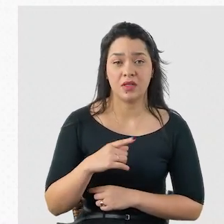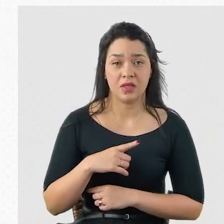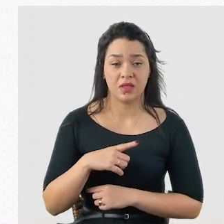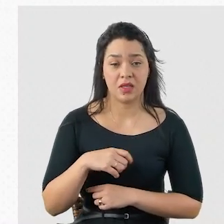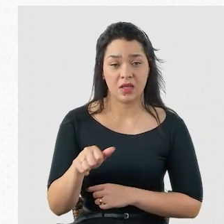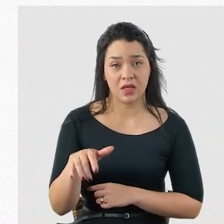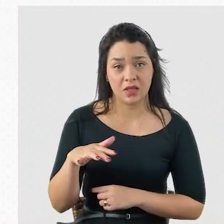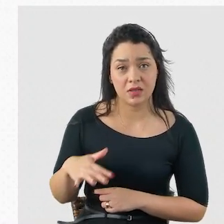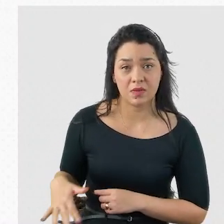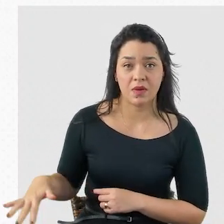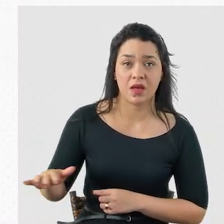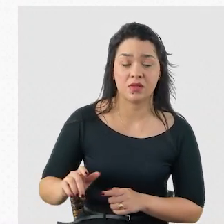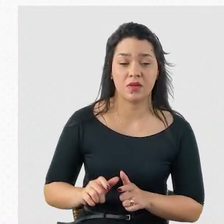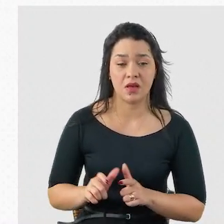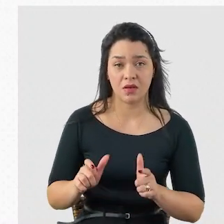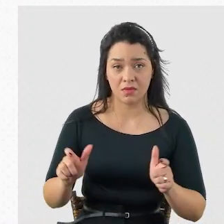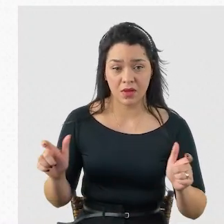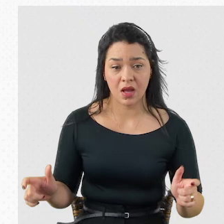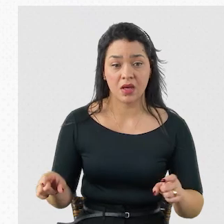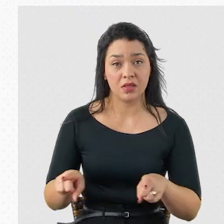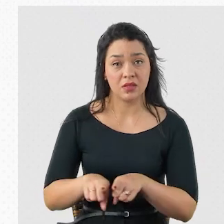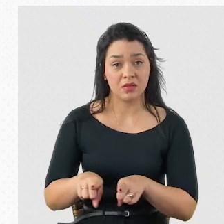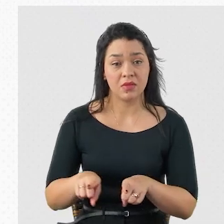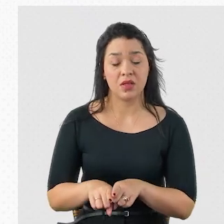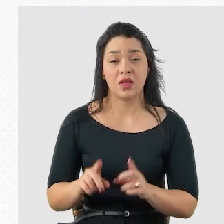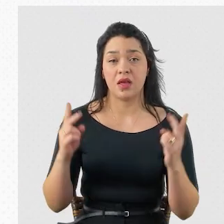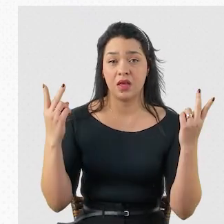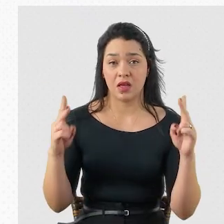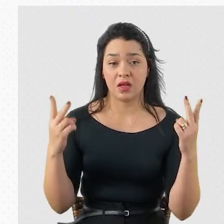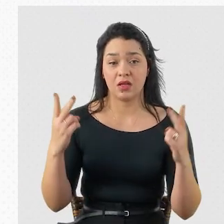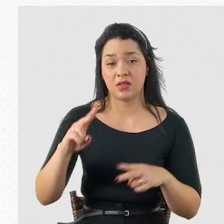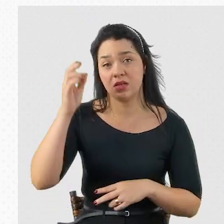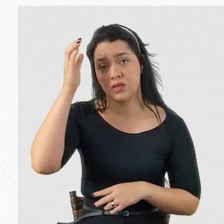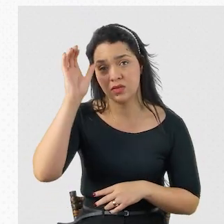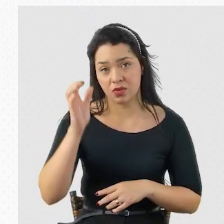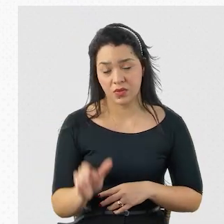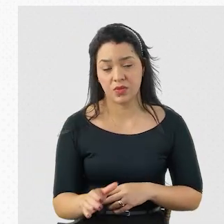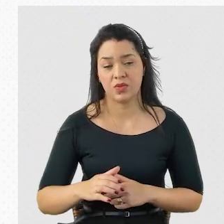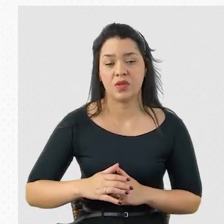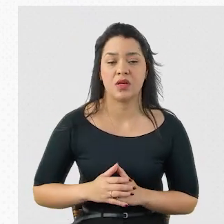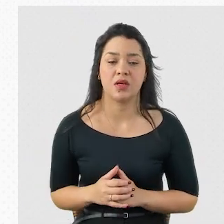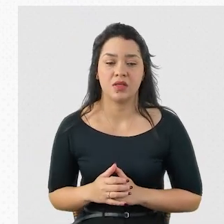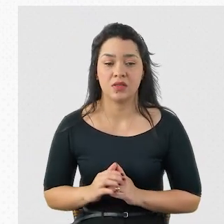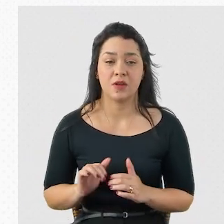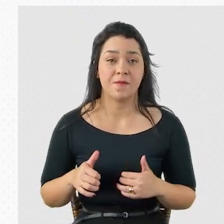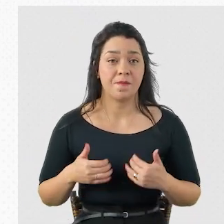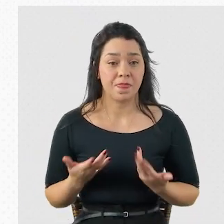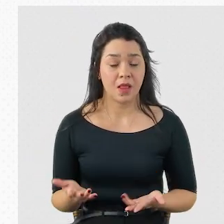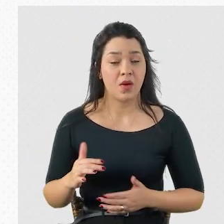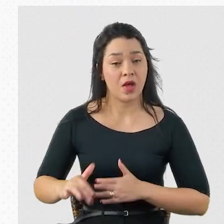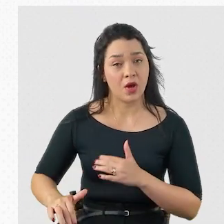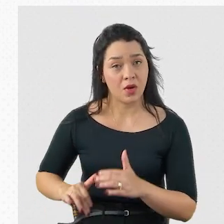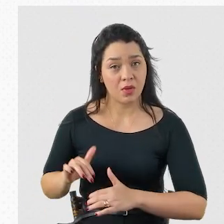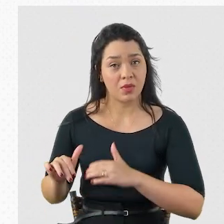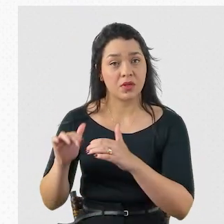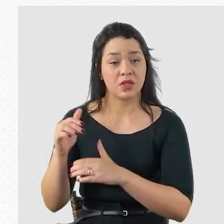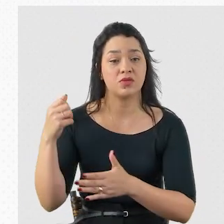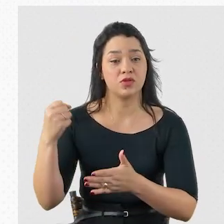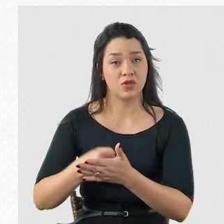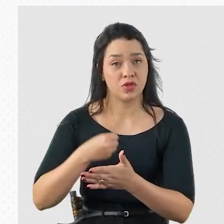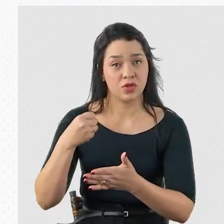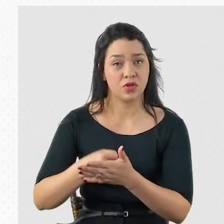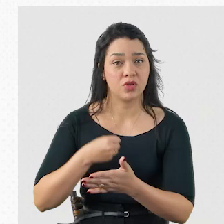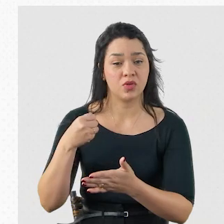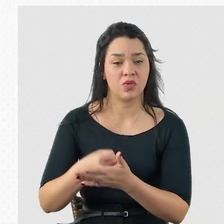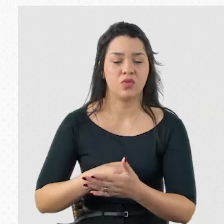espaços, ampliar essas vozes e resgatar heranças culturais e ancestrais. Então, é um processo de luta